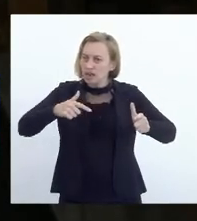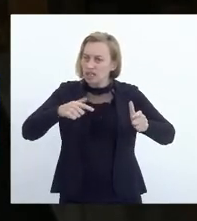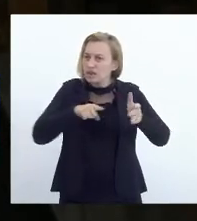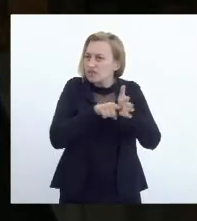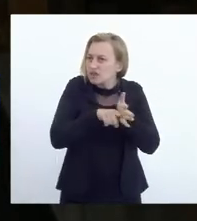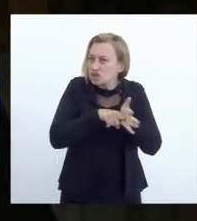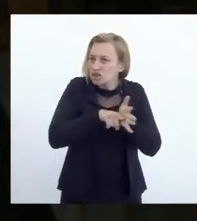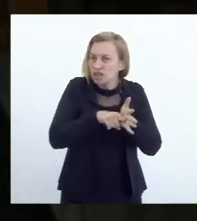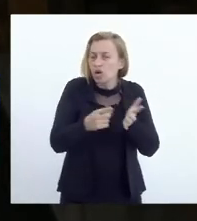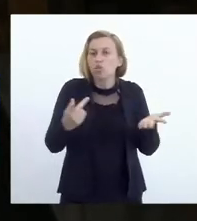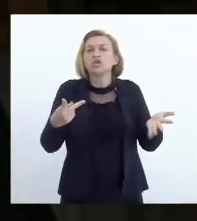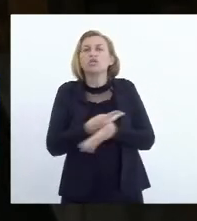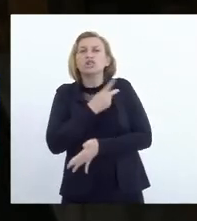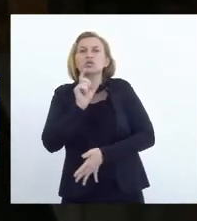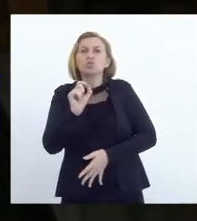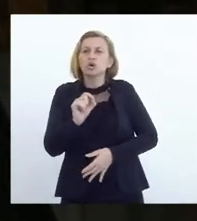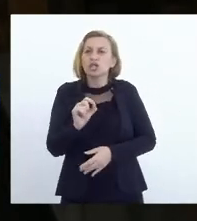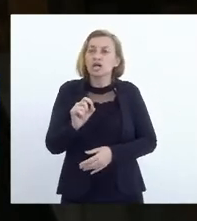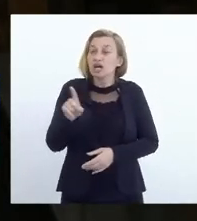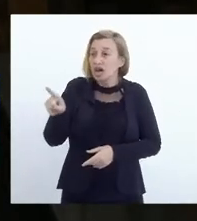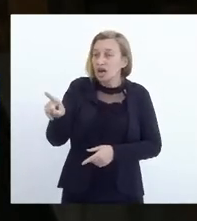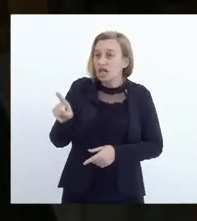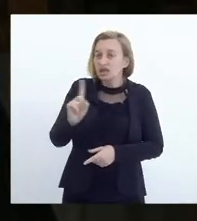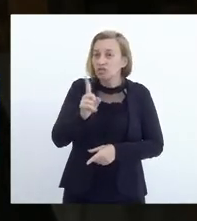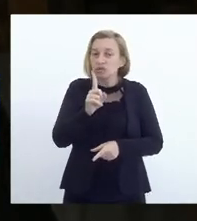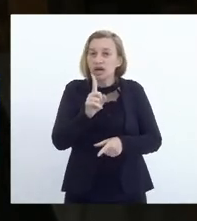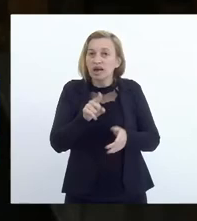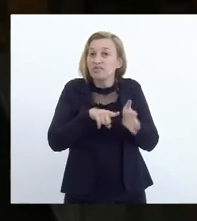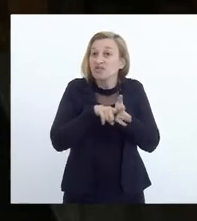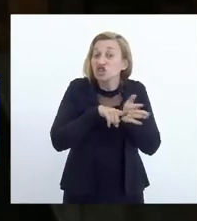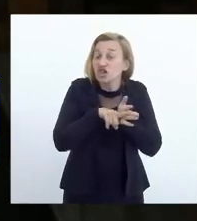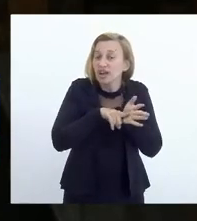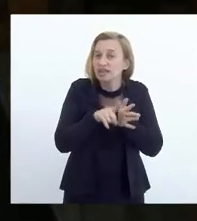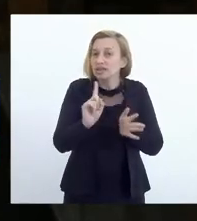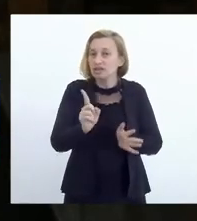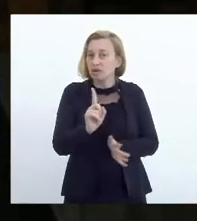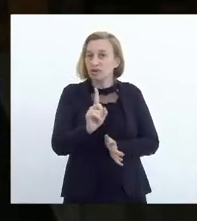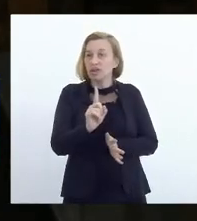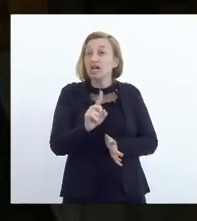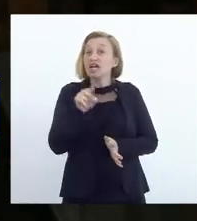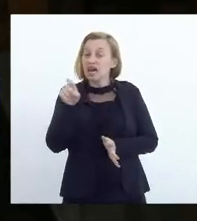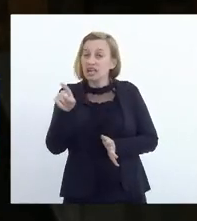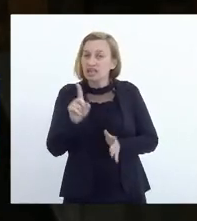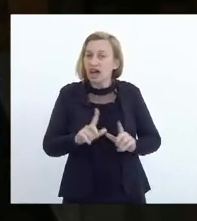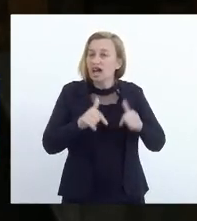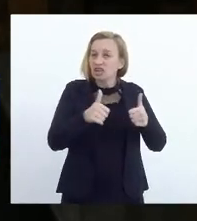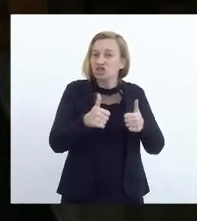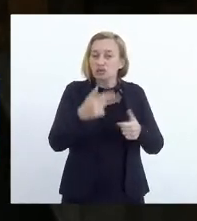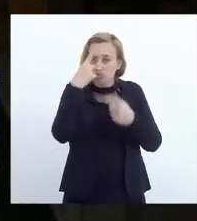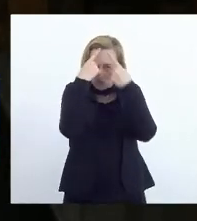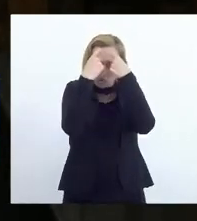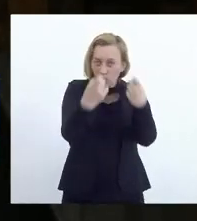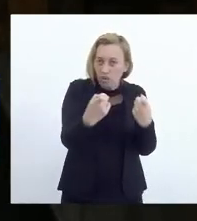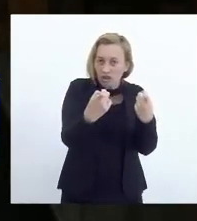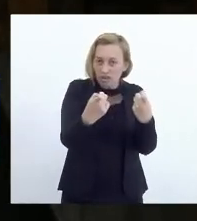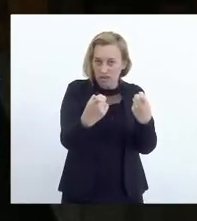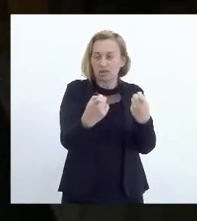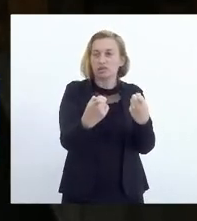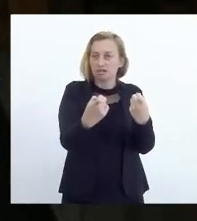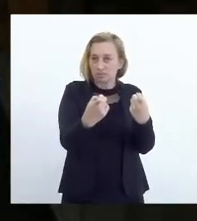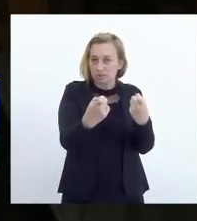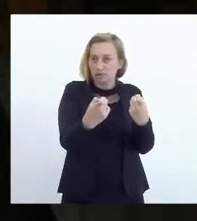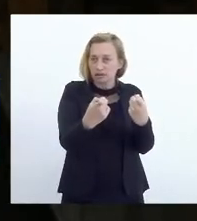o que está acontecendo é que ele não está praticando fiscalização, ele está praticando violência e abuso de